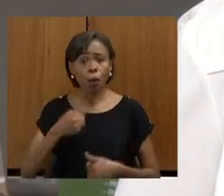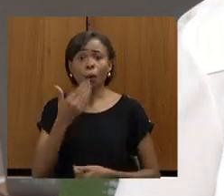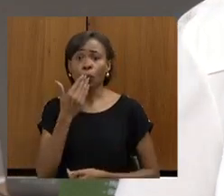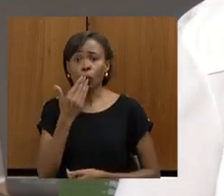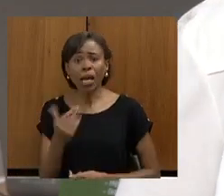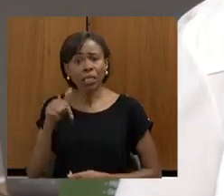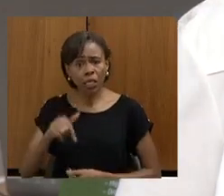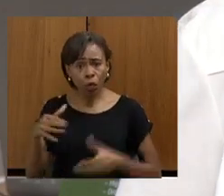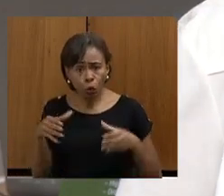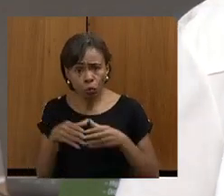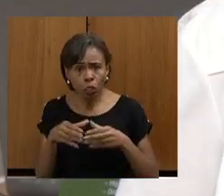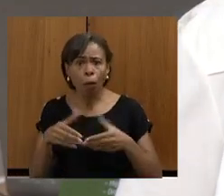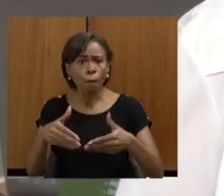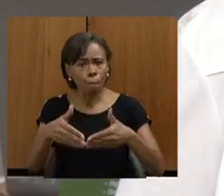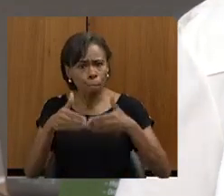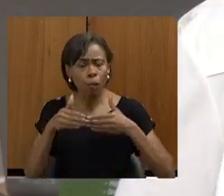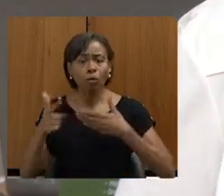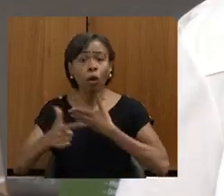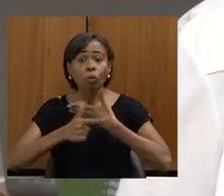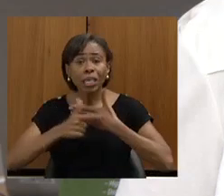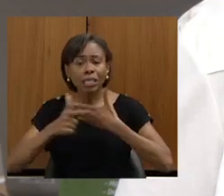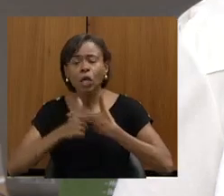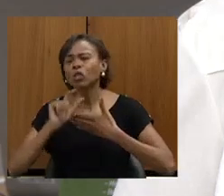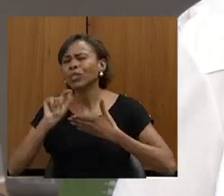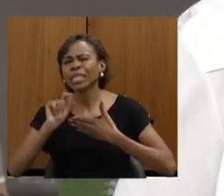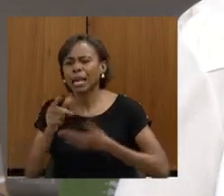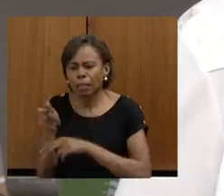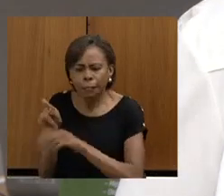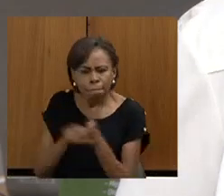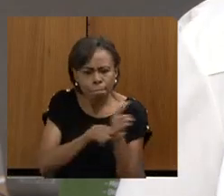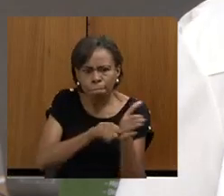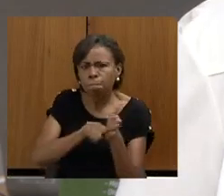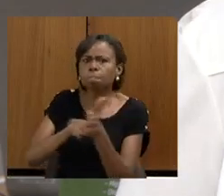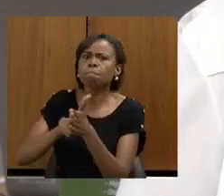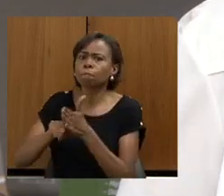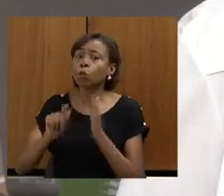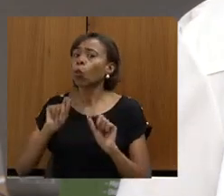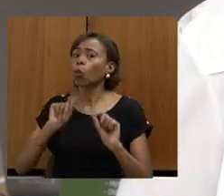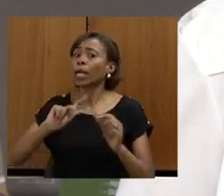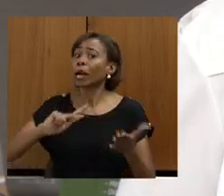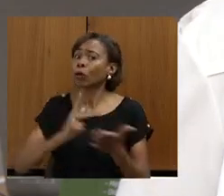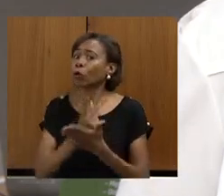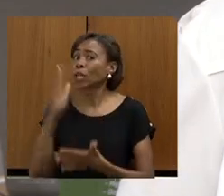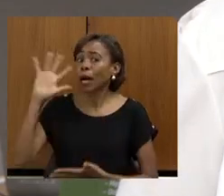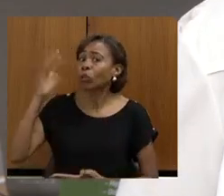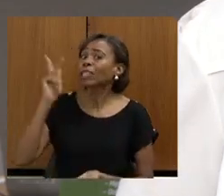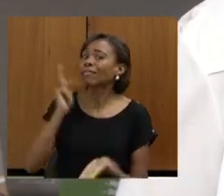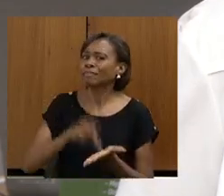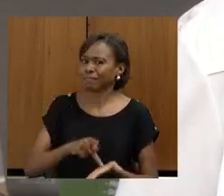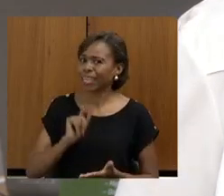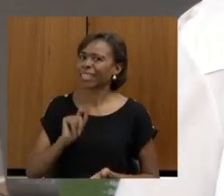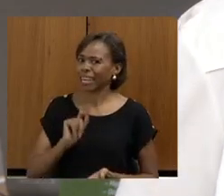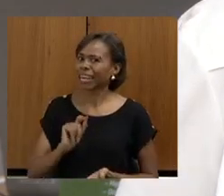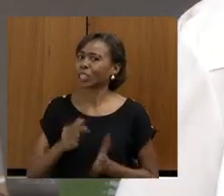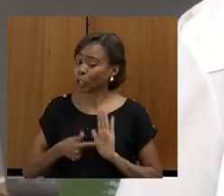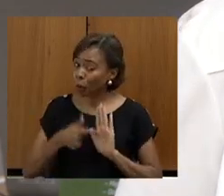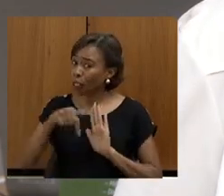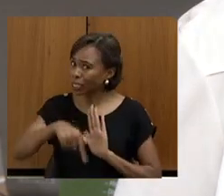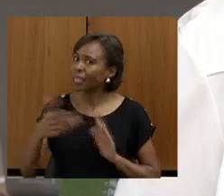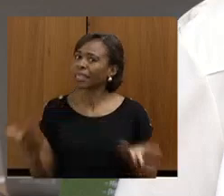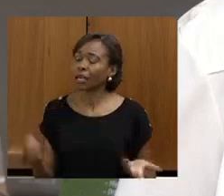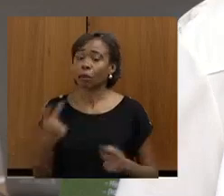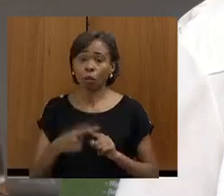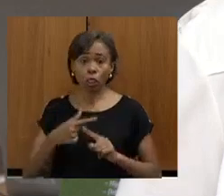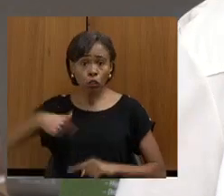assuma um papel investigativo e de apuração dos fatos que são colocados, porque nós, quanto